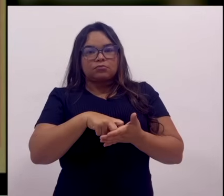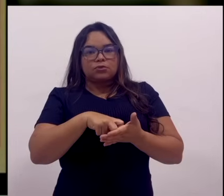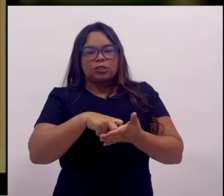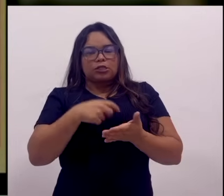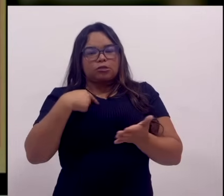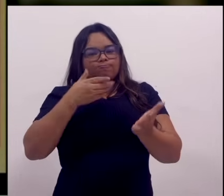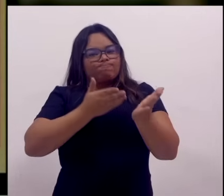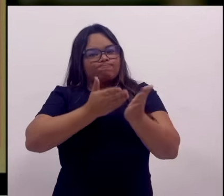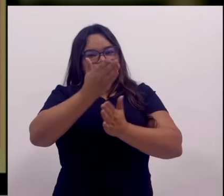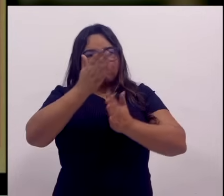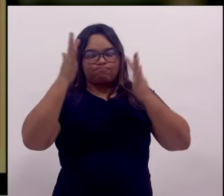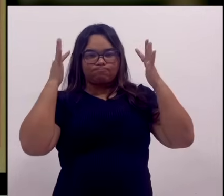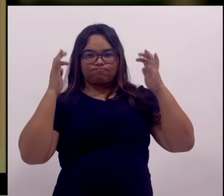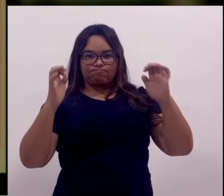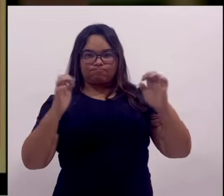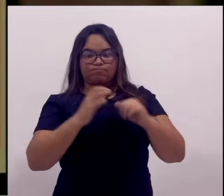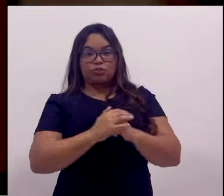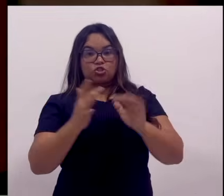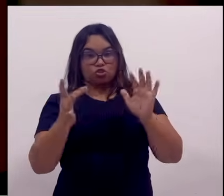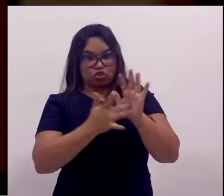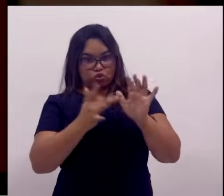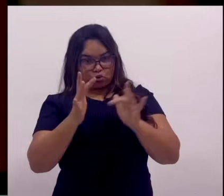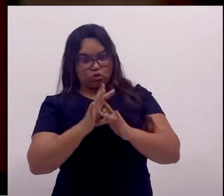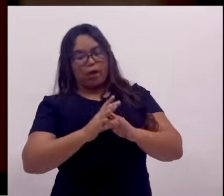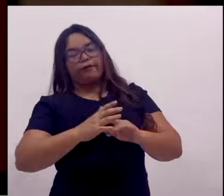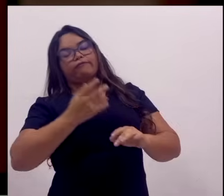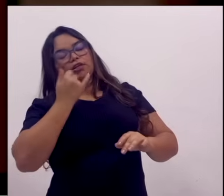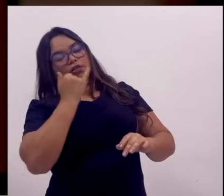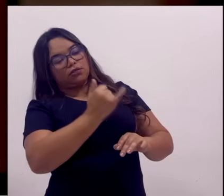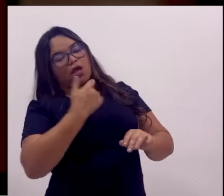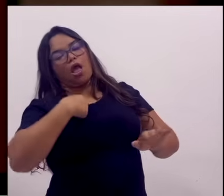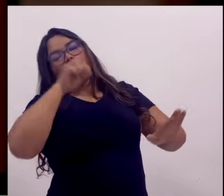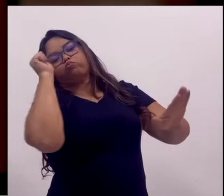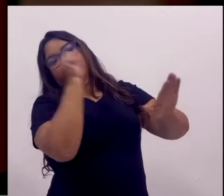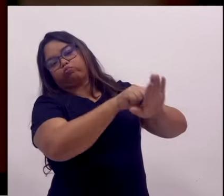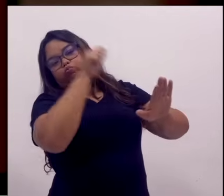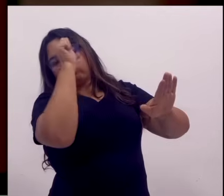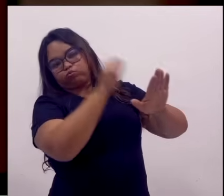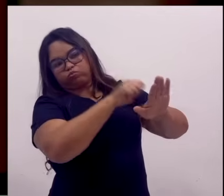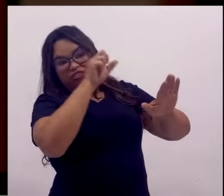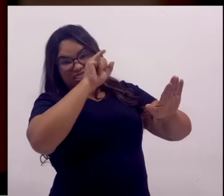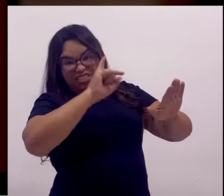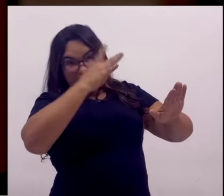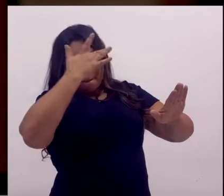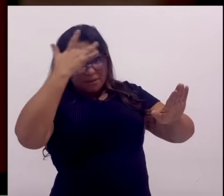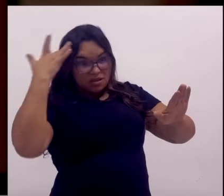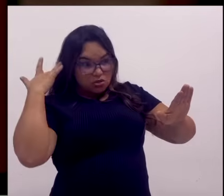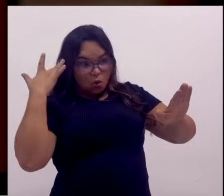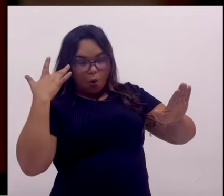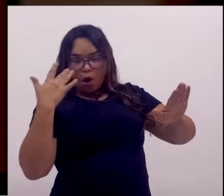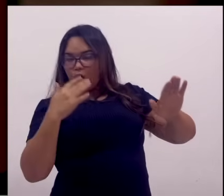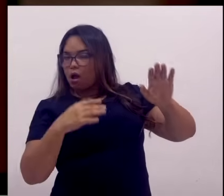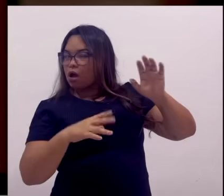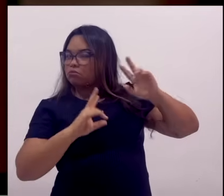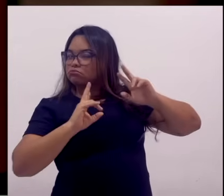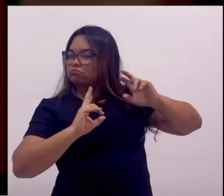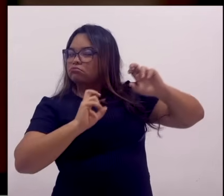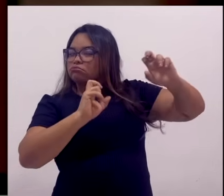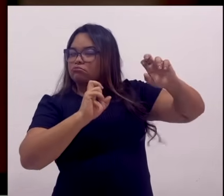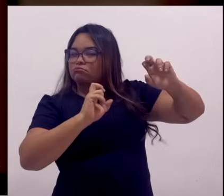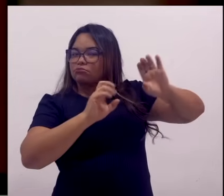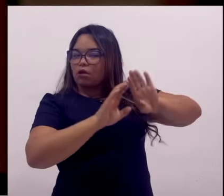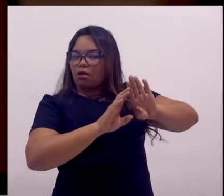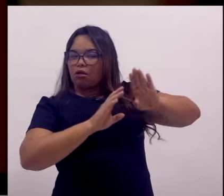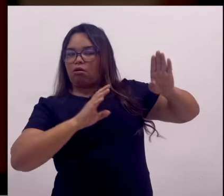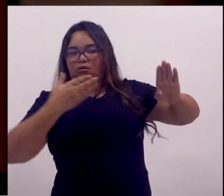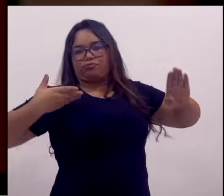Eu tomei essa decisão de joelhos e eu estou sendo fiel a ela. Eis que eu estou à porta e bato, e se alguém